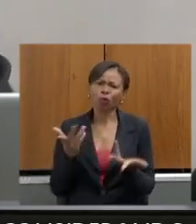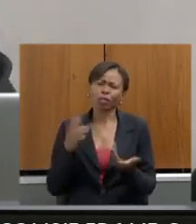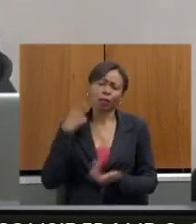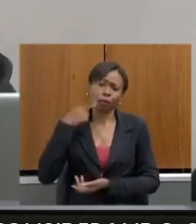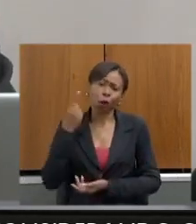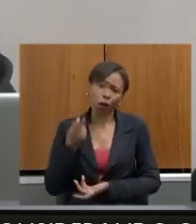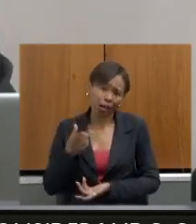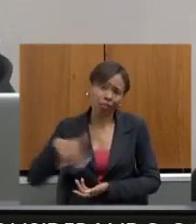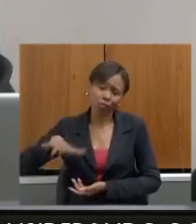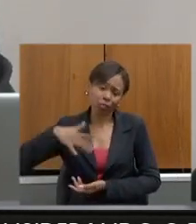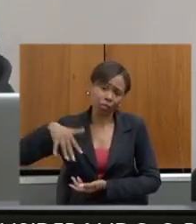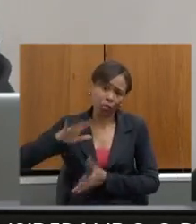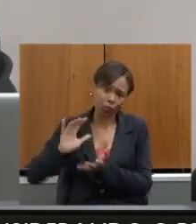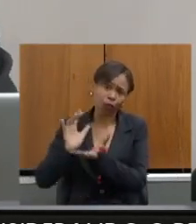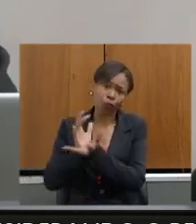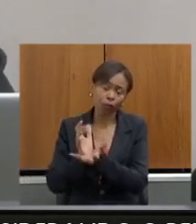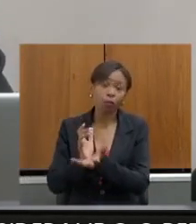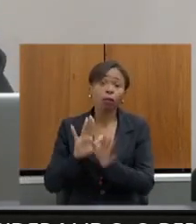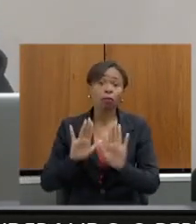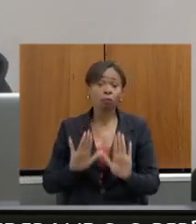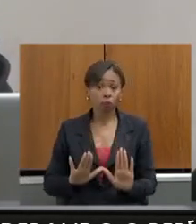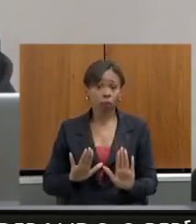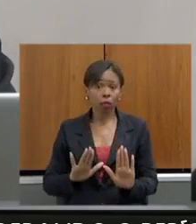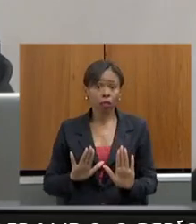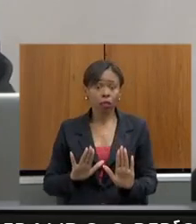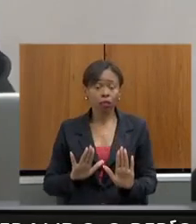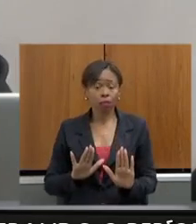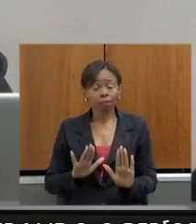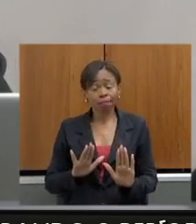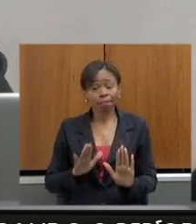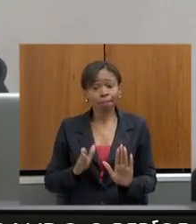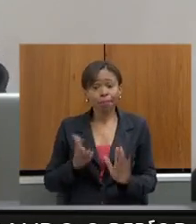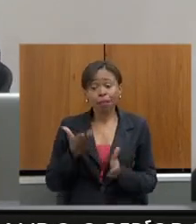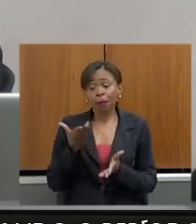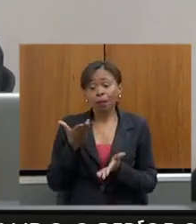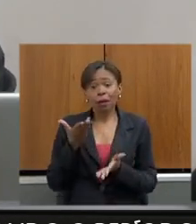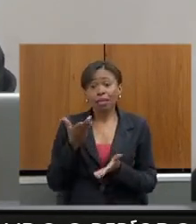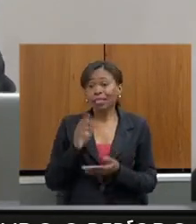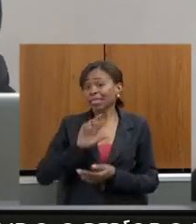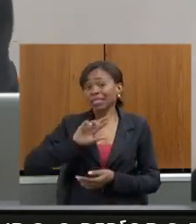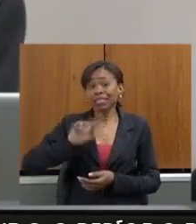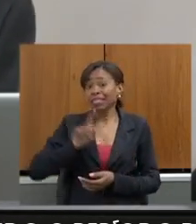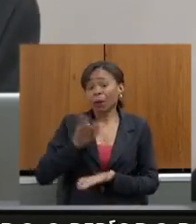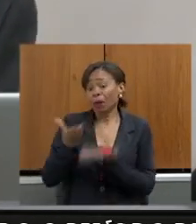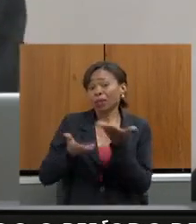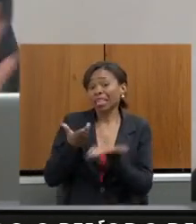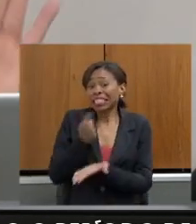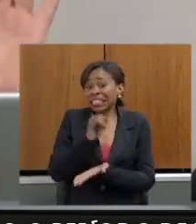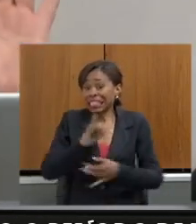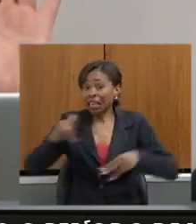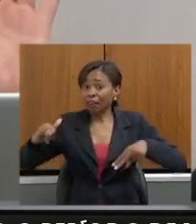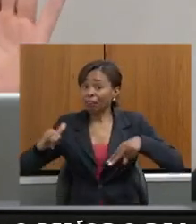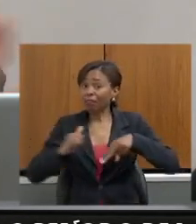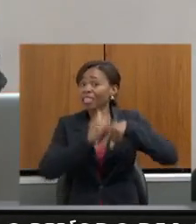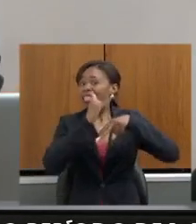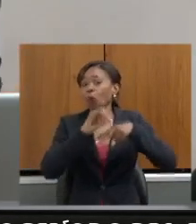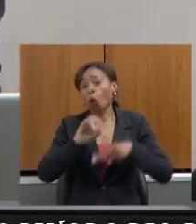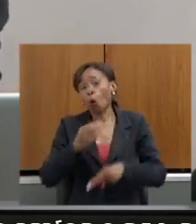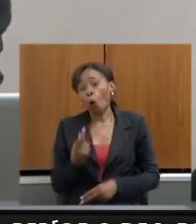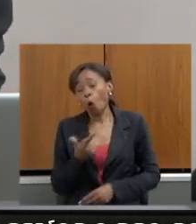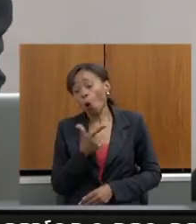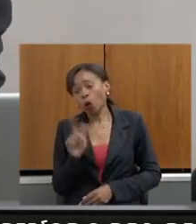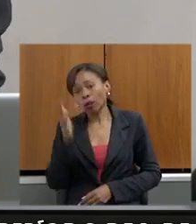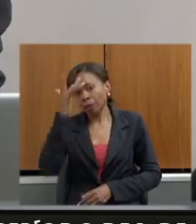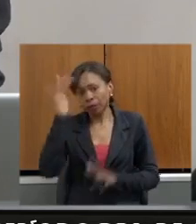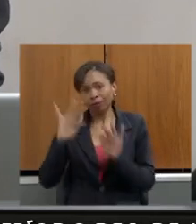essas pessoas né É só não para só para de tratar com da vítima ou alguém muito próximo é vídeo aí aí começa a pensar